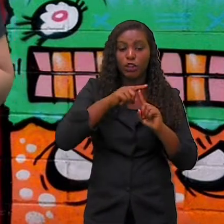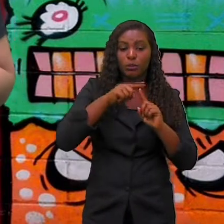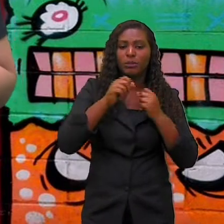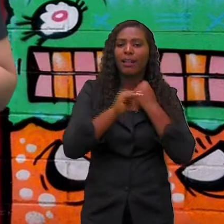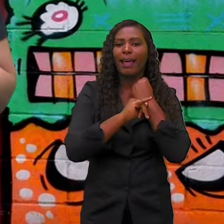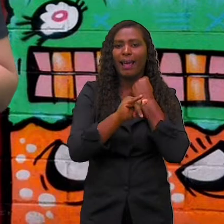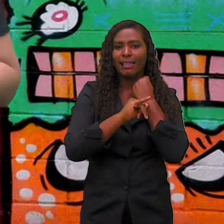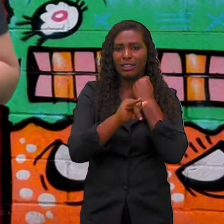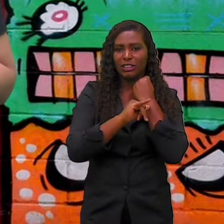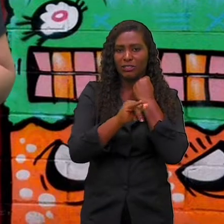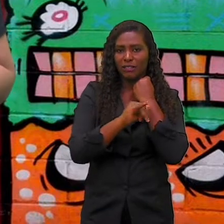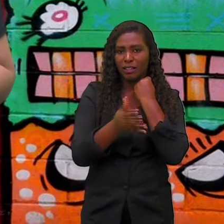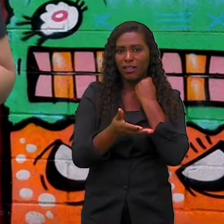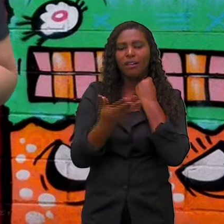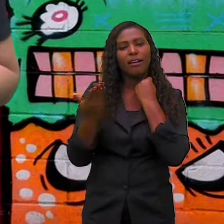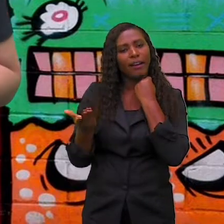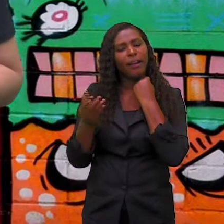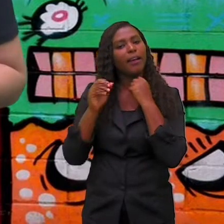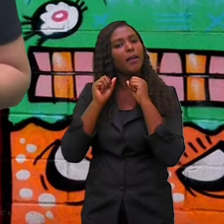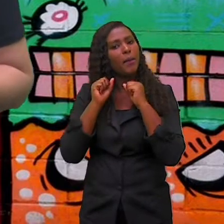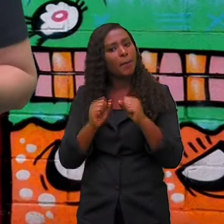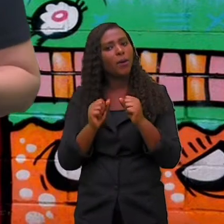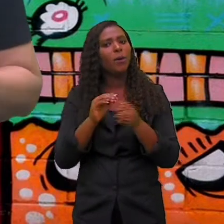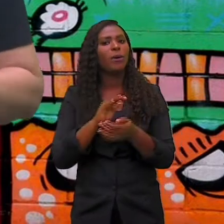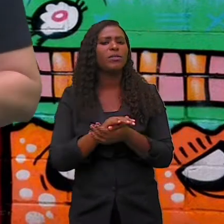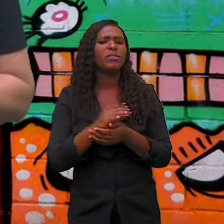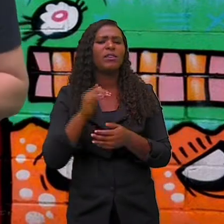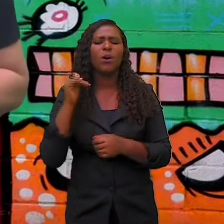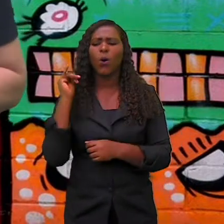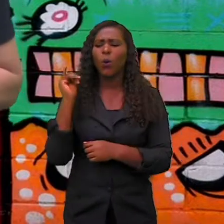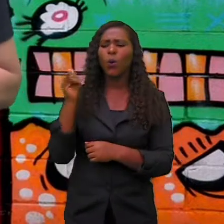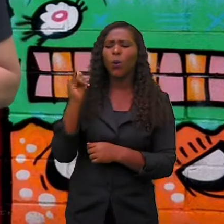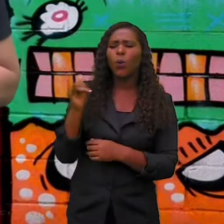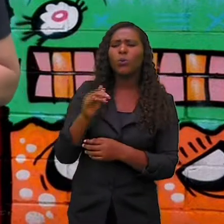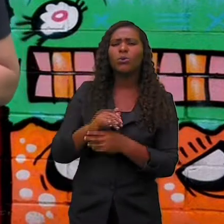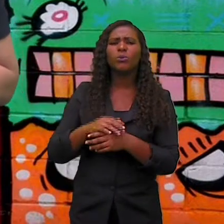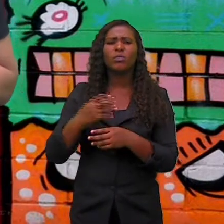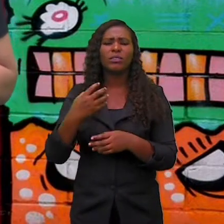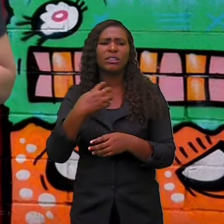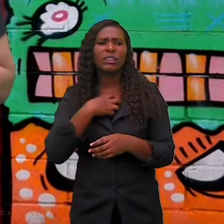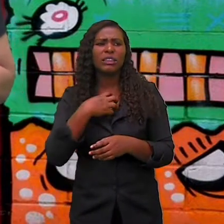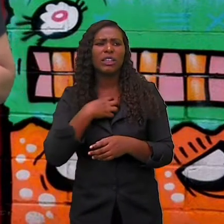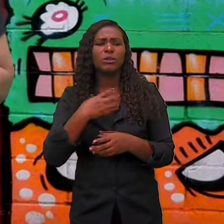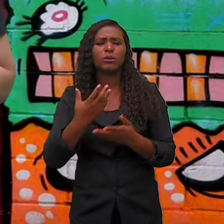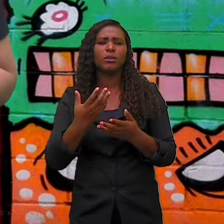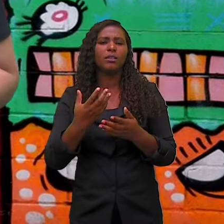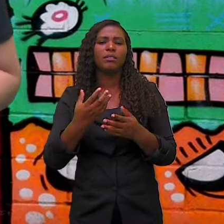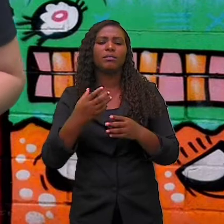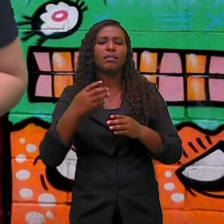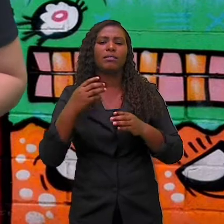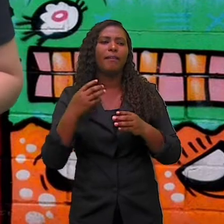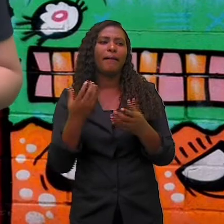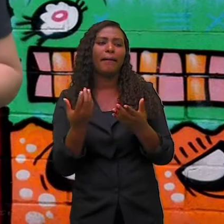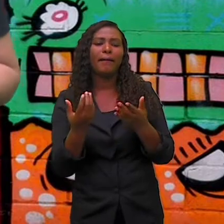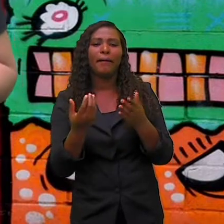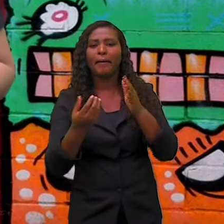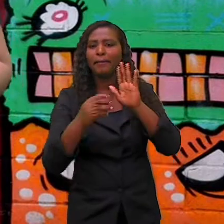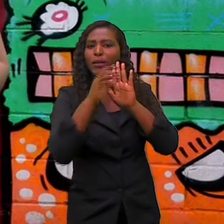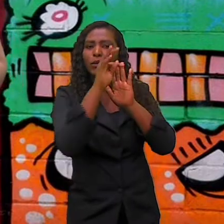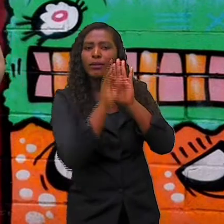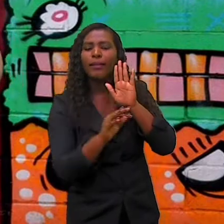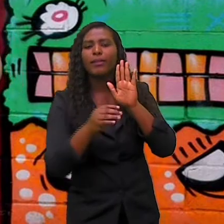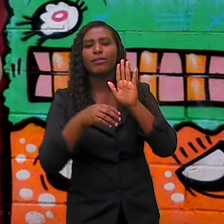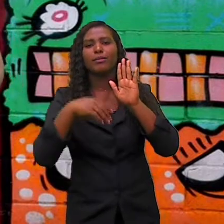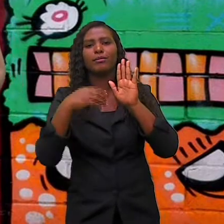enredos diferentes, formas de transmitir uma mensagem para o meu leitor. Então, dentro de cada tipo textual, nós temos